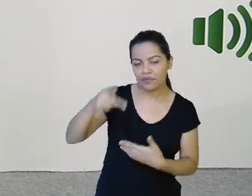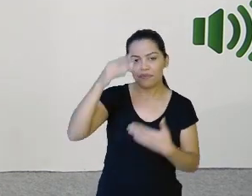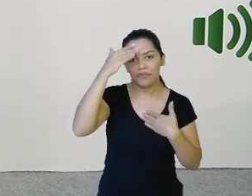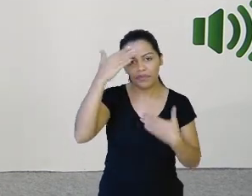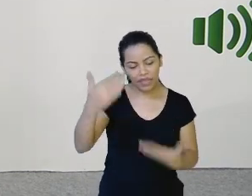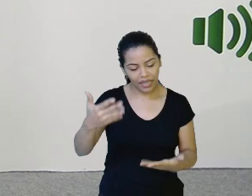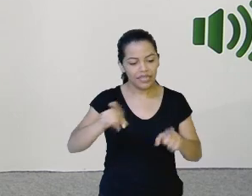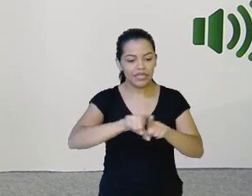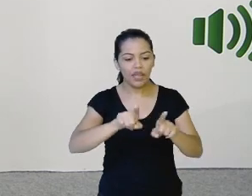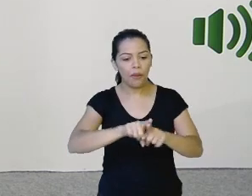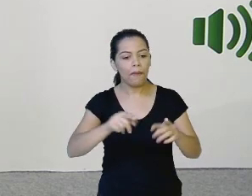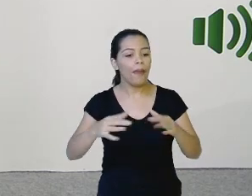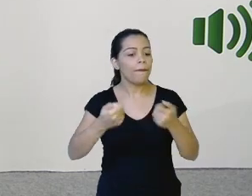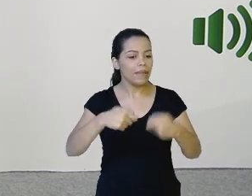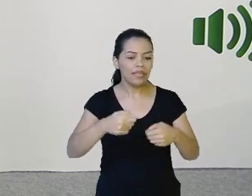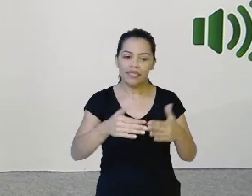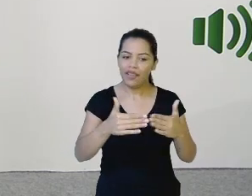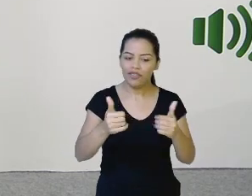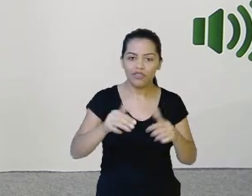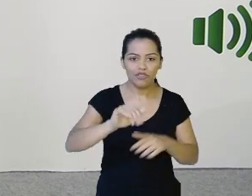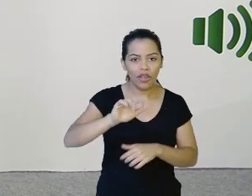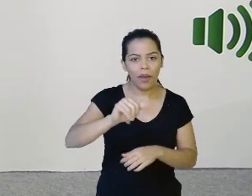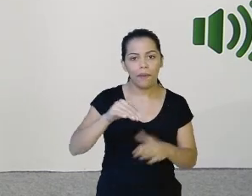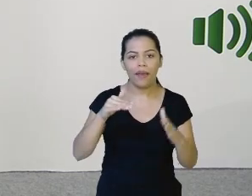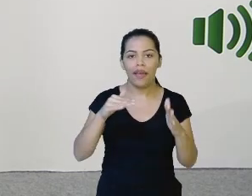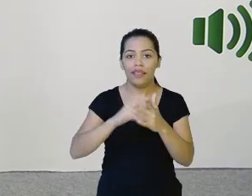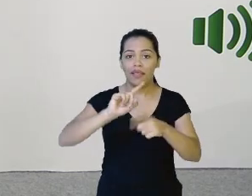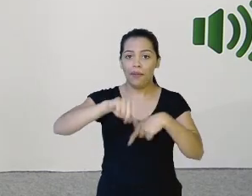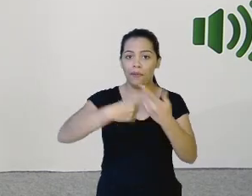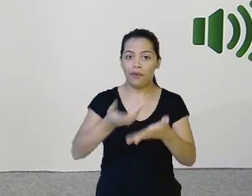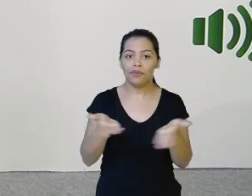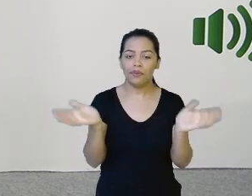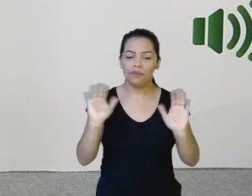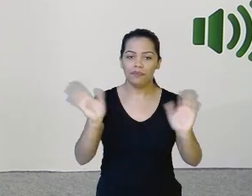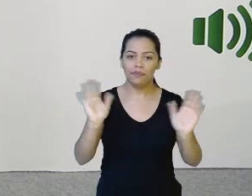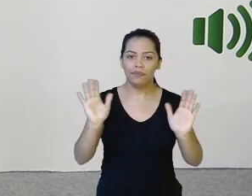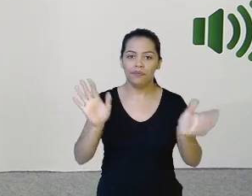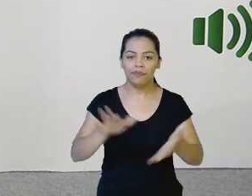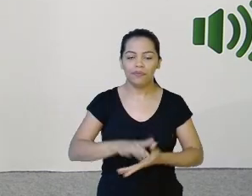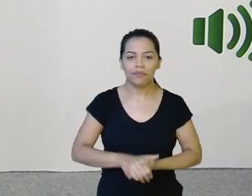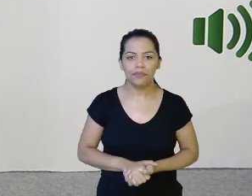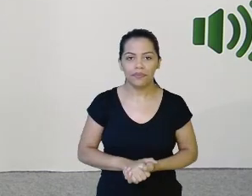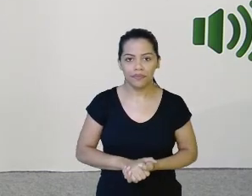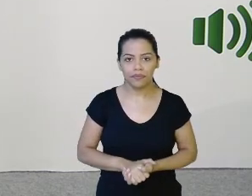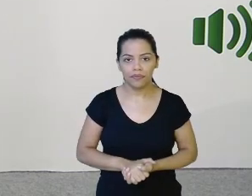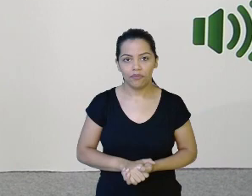agradeço. Precisando é só chamar. Até a próxima, gente. Tchau, tchau.